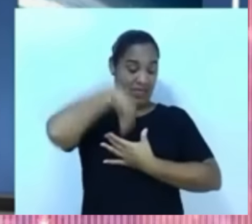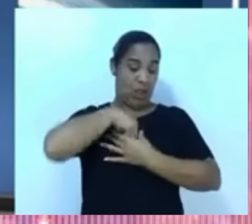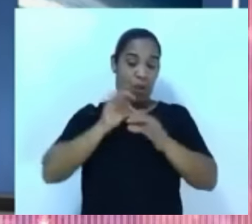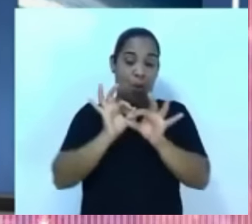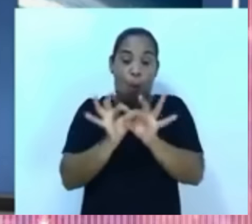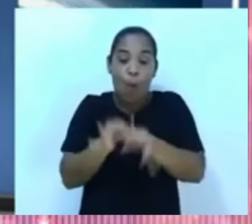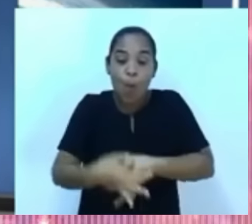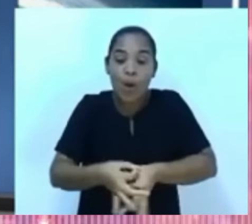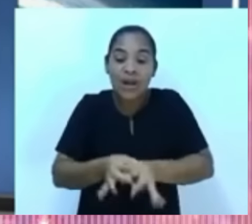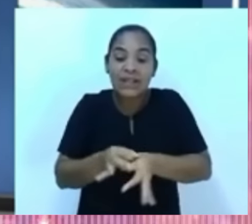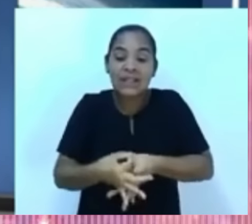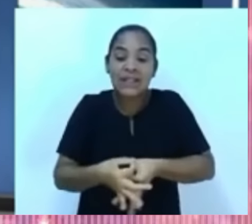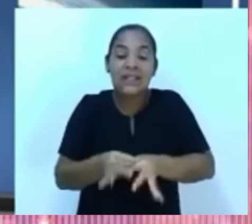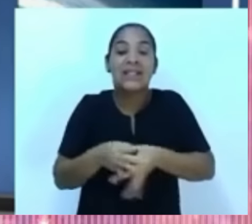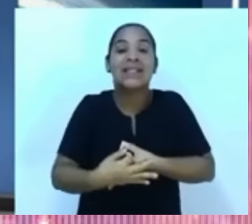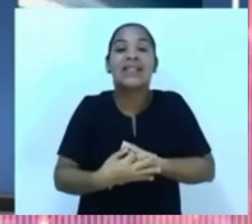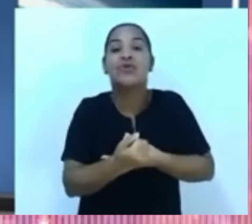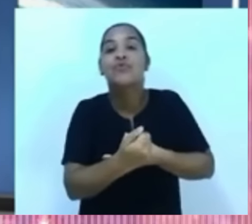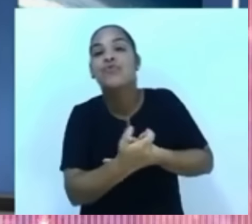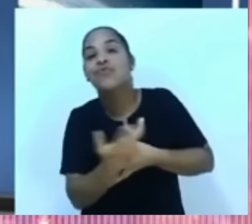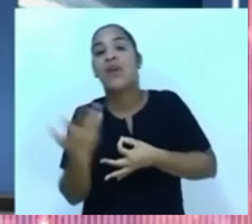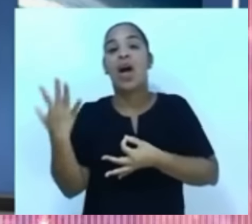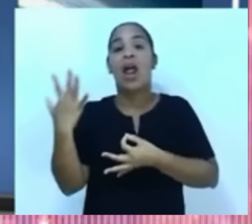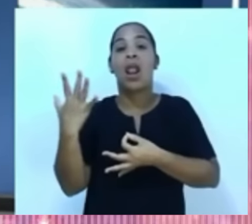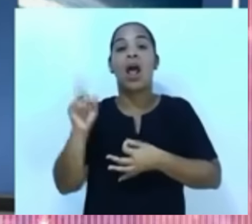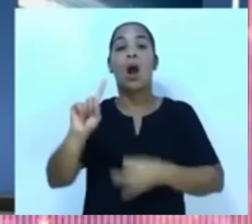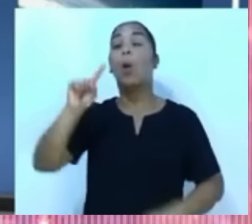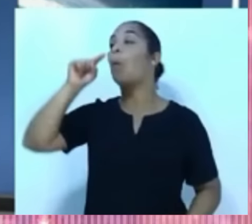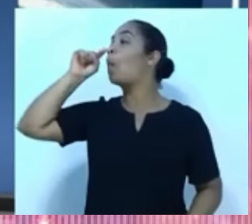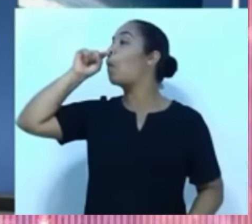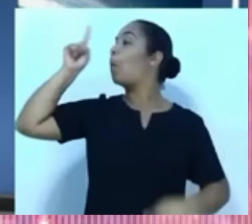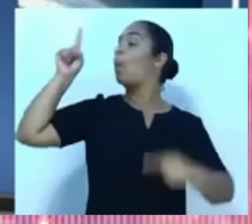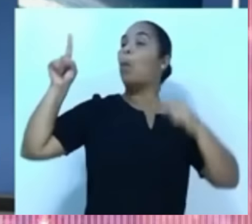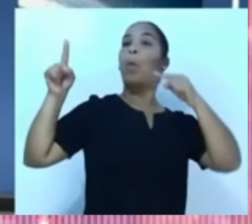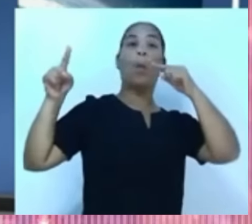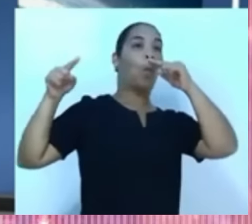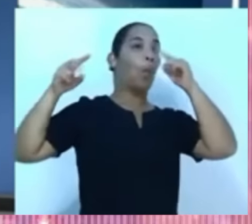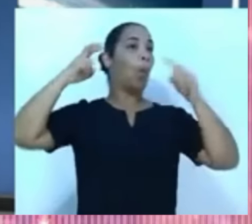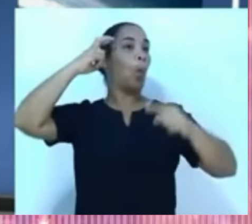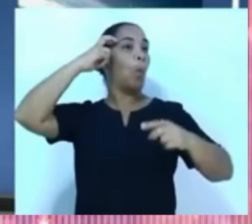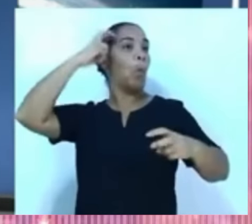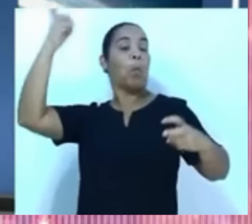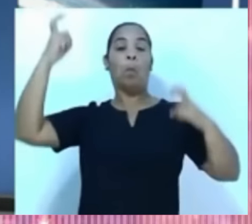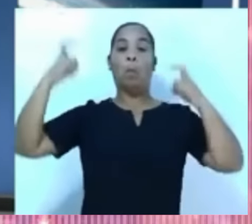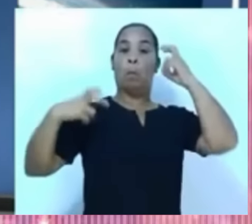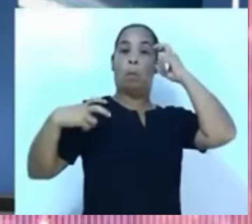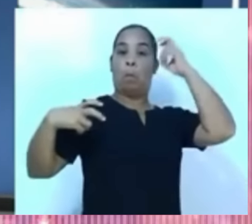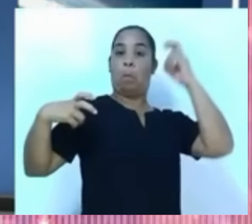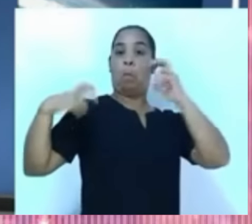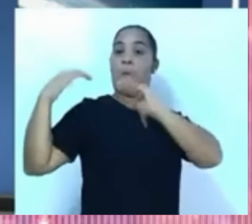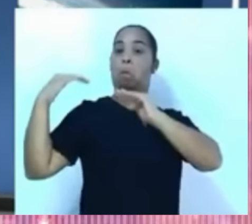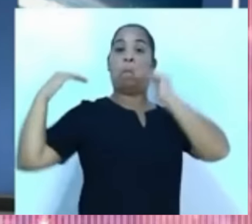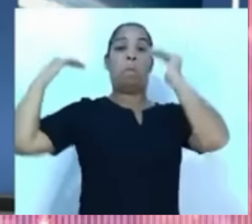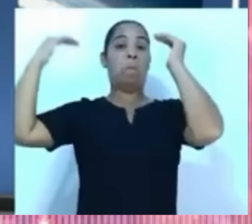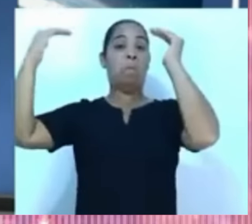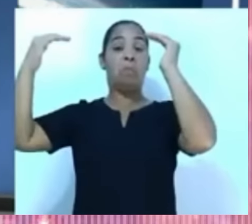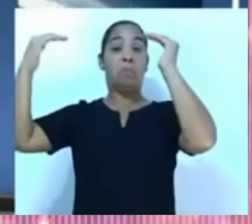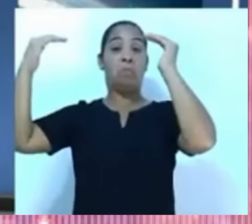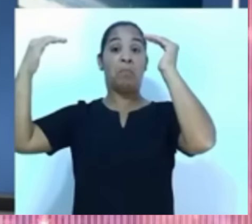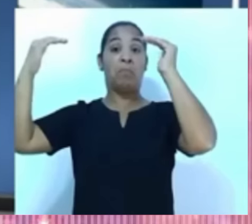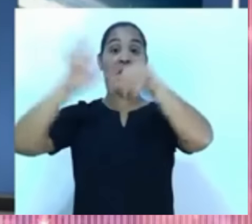e essa presunção da Inteligência que se põe como superior a dos outros